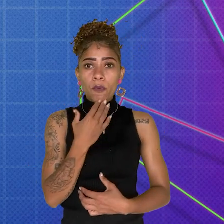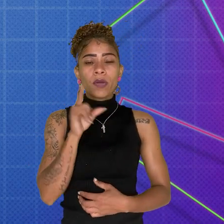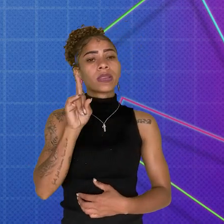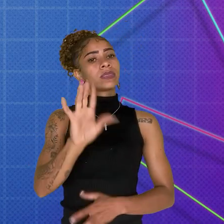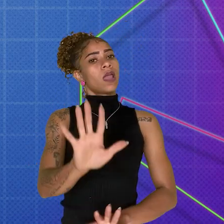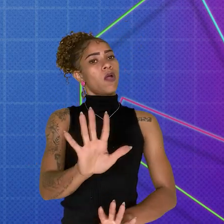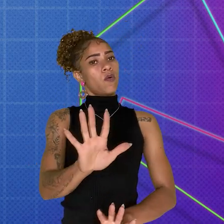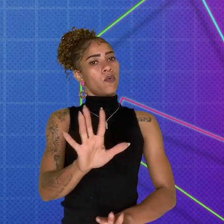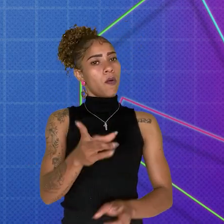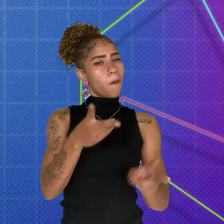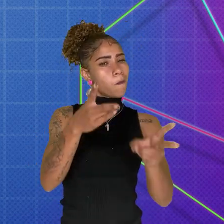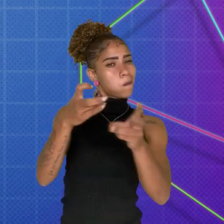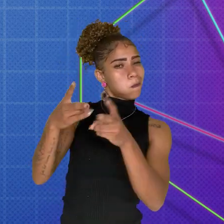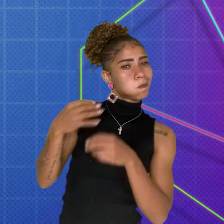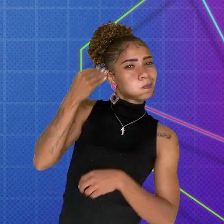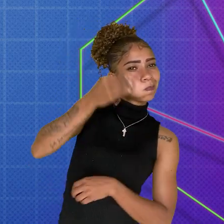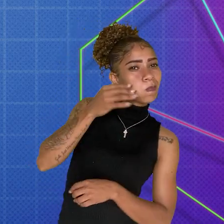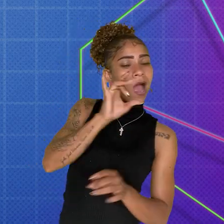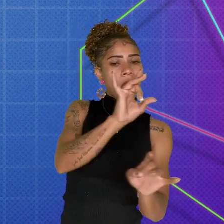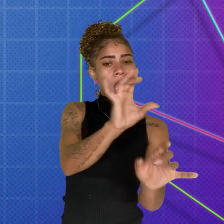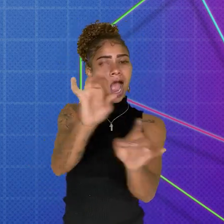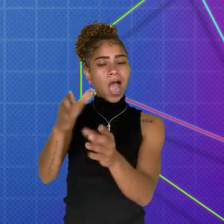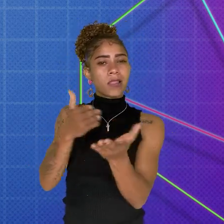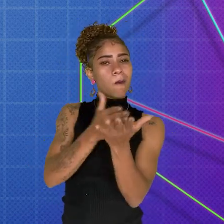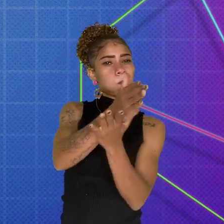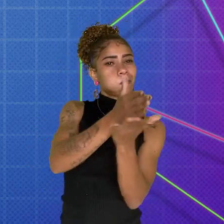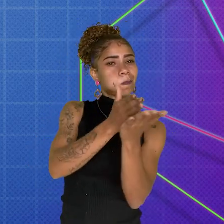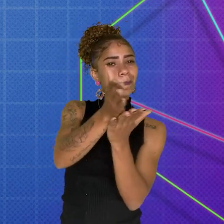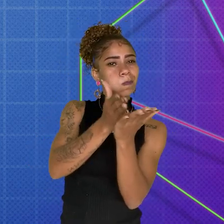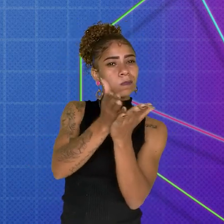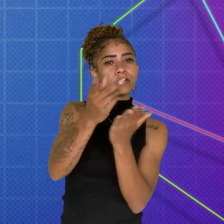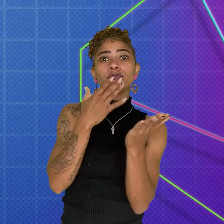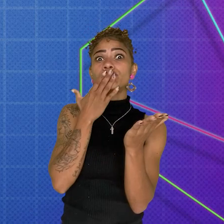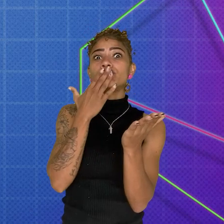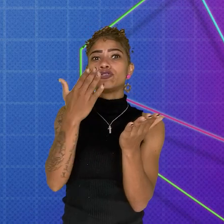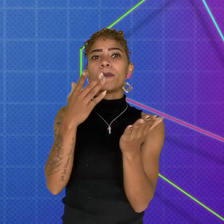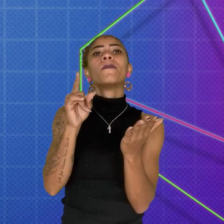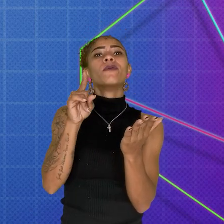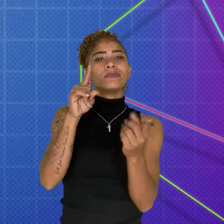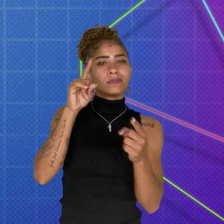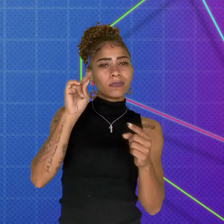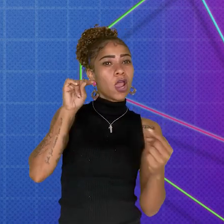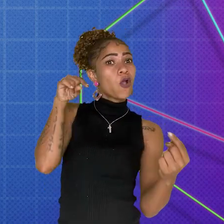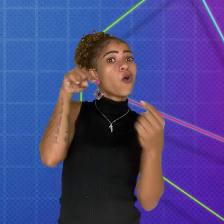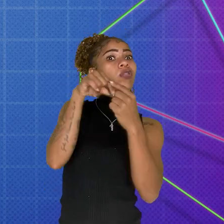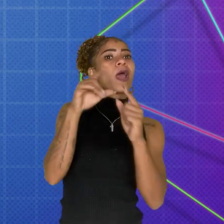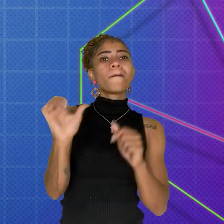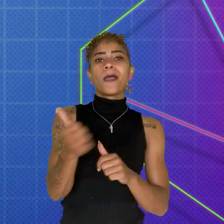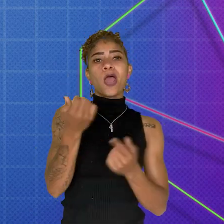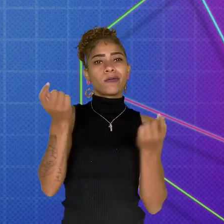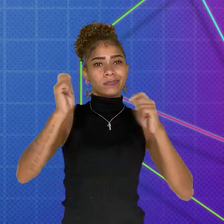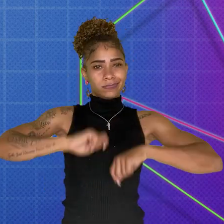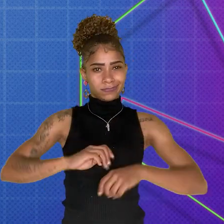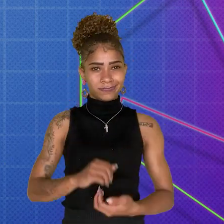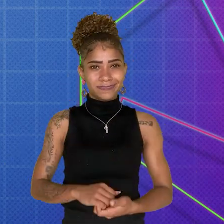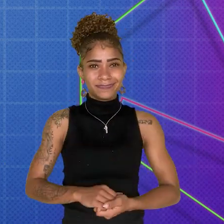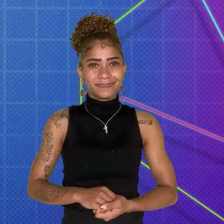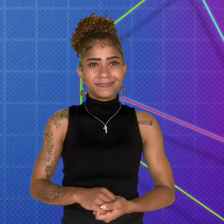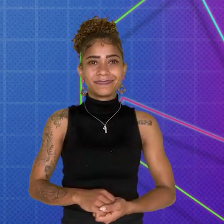eficaz. Então, explore e experimente cada um desses programas para encontrar a solução ideal para as suas